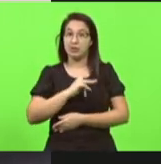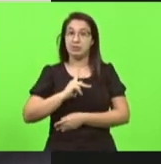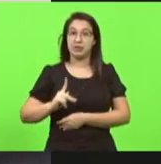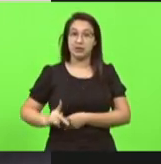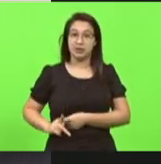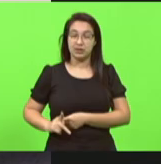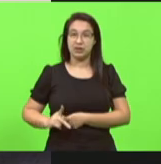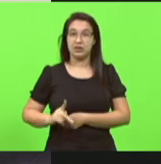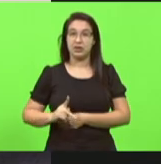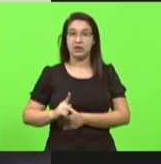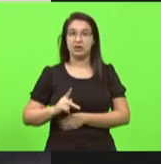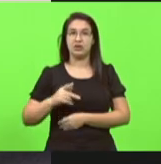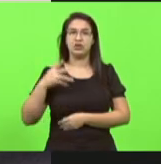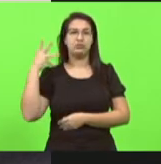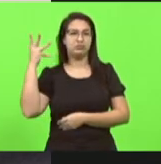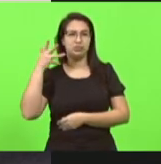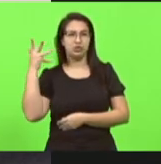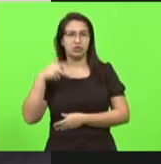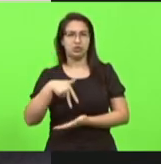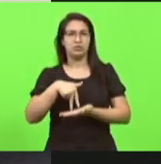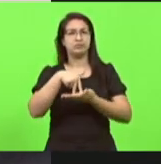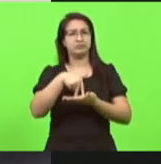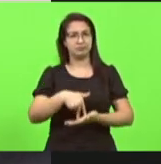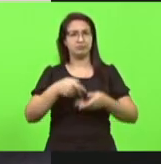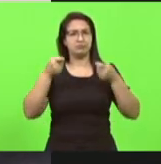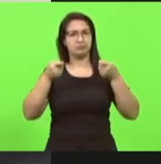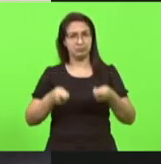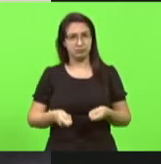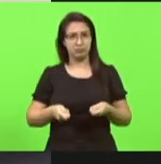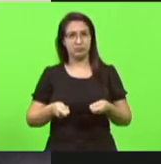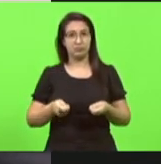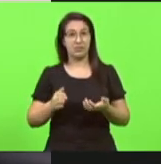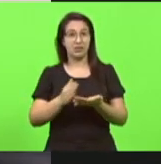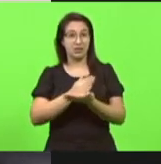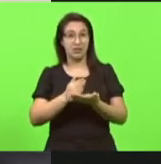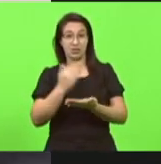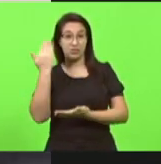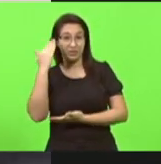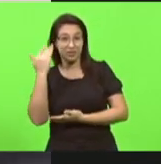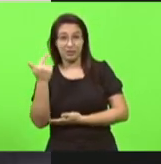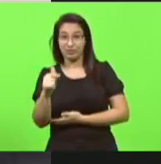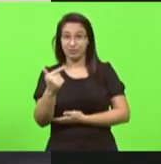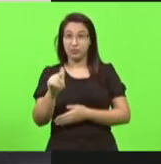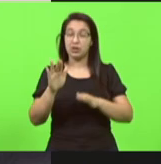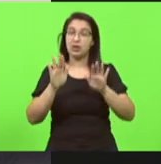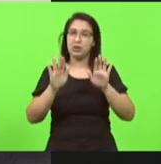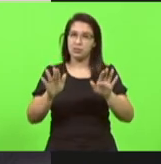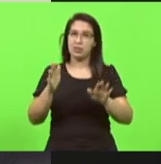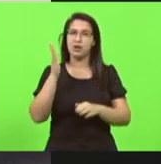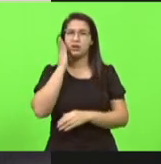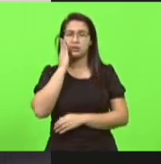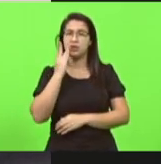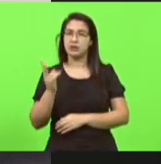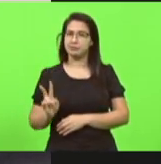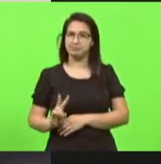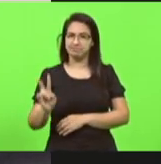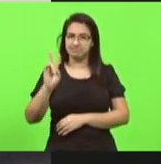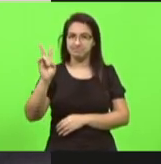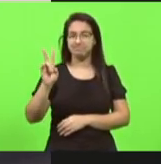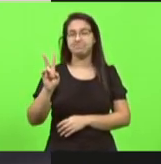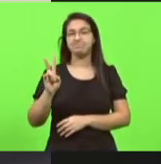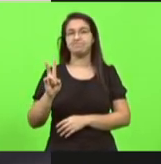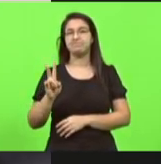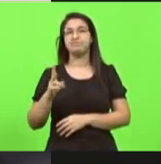de falar, de se expressar, que nem sempre é compreendida, mas eu entendo que os princípios, os valores que ele defende são dignos,